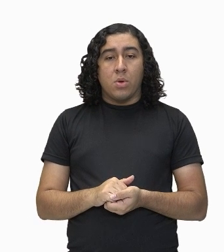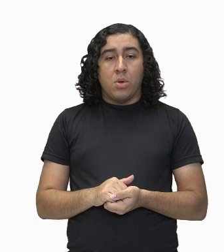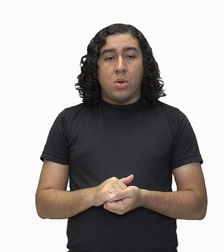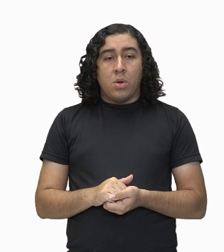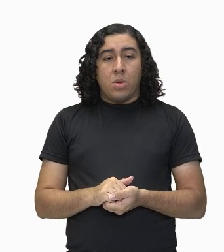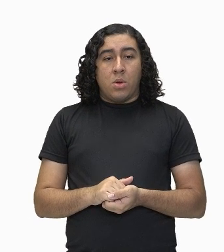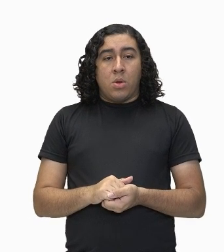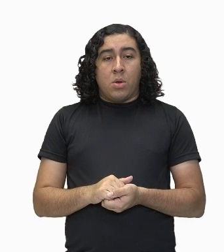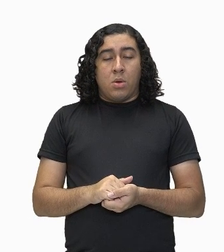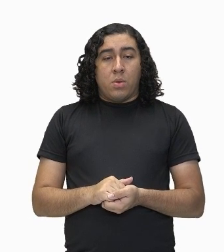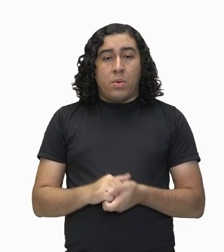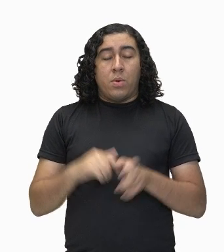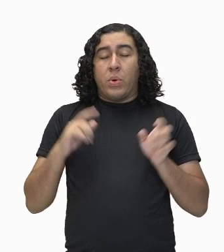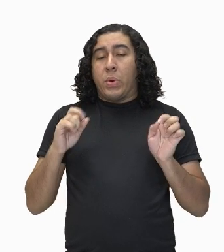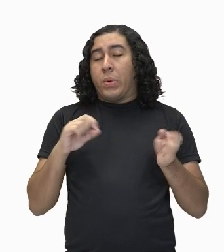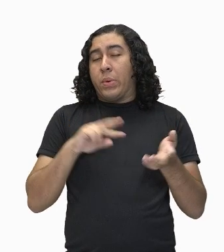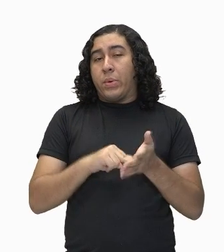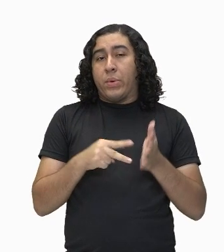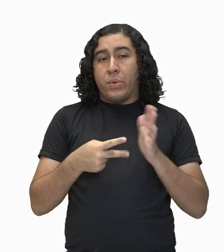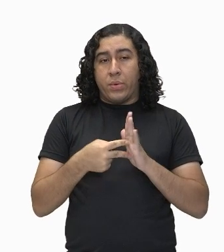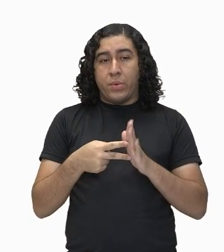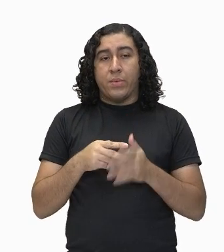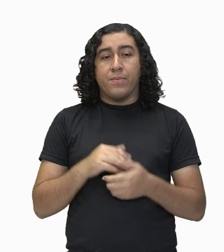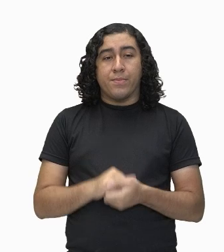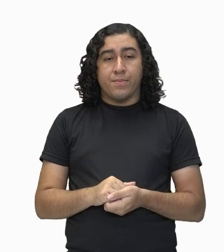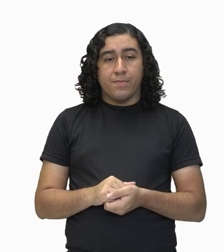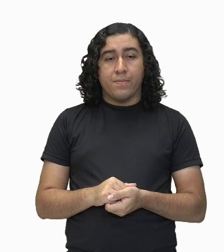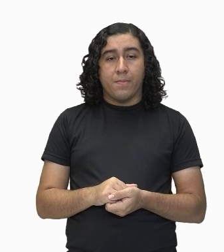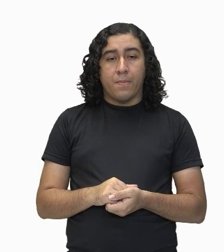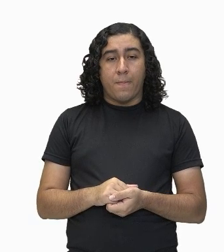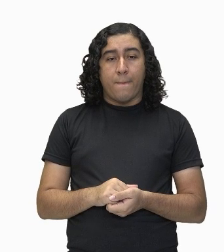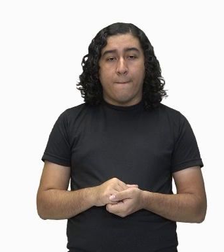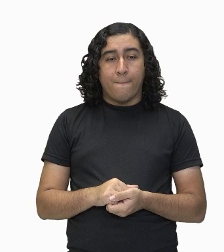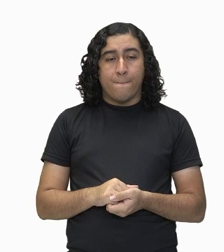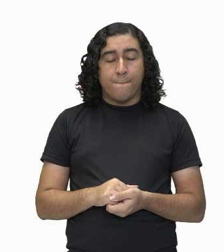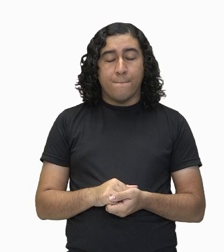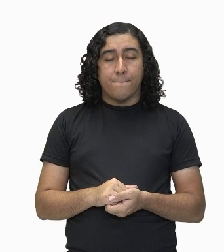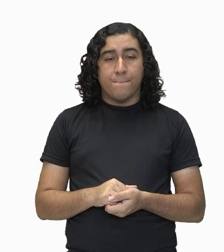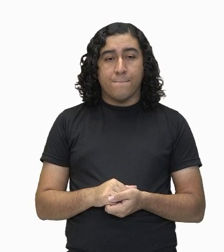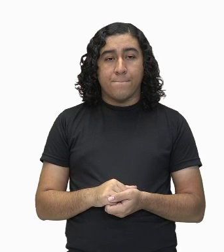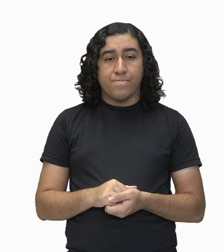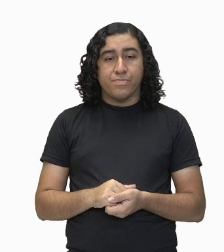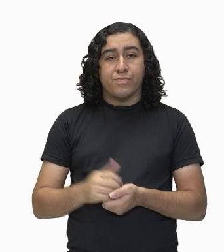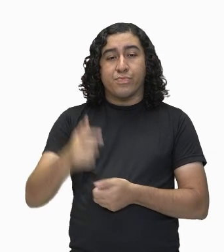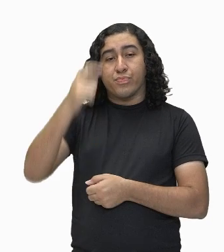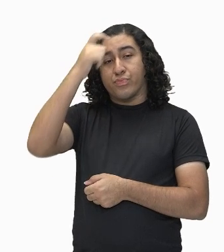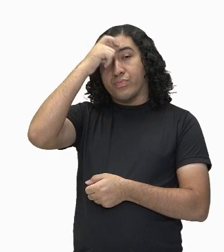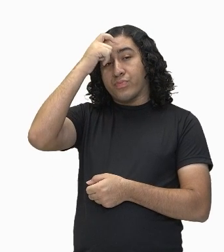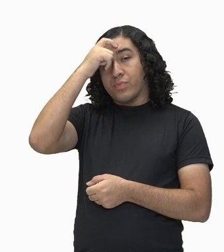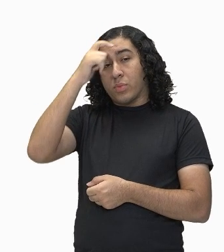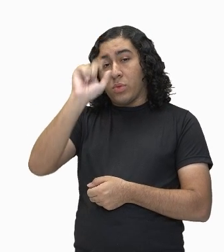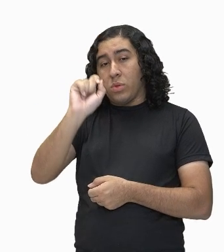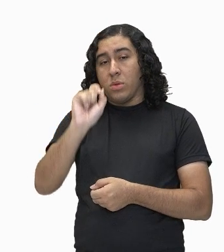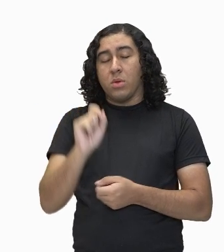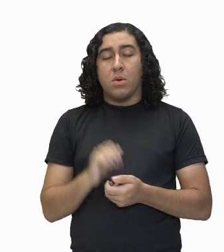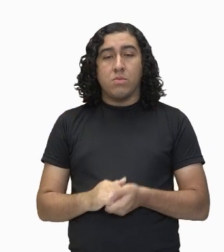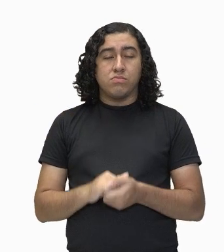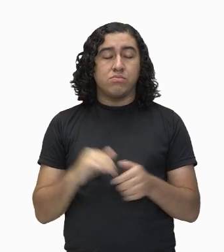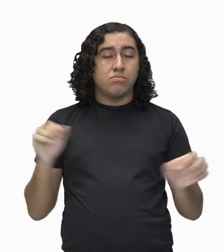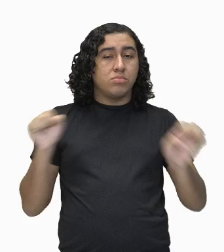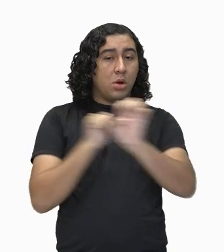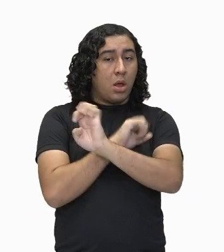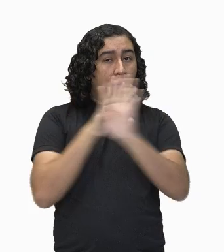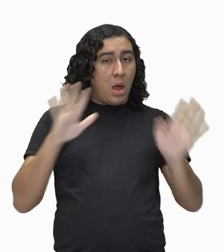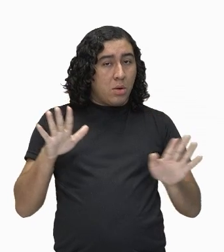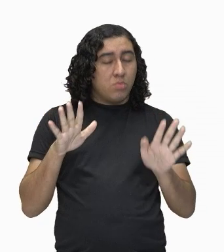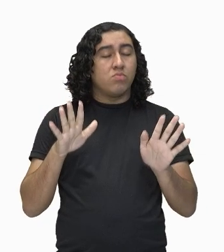quer dizer isso? Vejam bem, consciência é algo, claro, presente